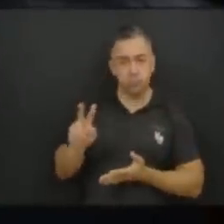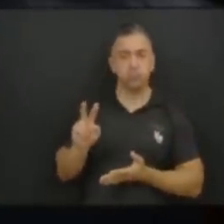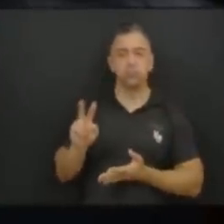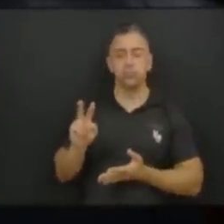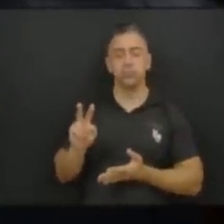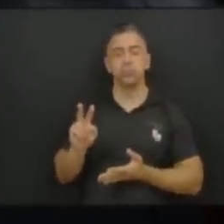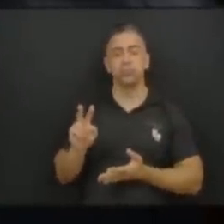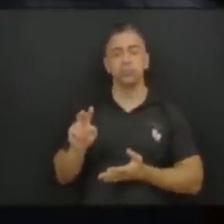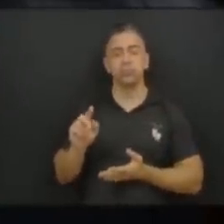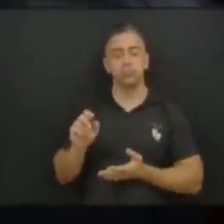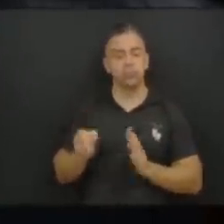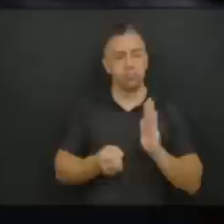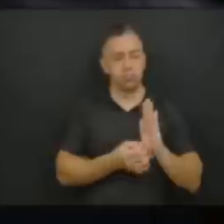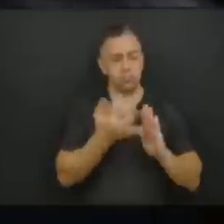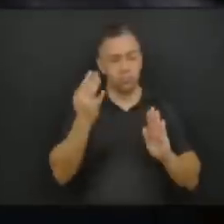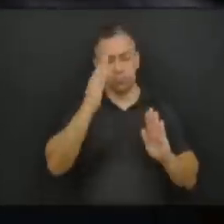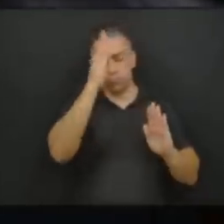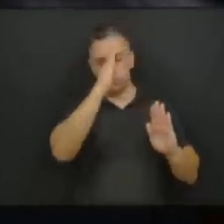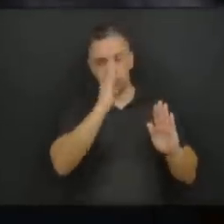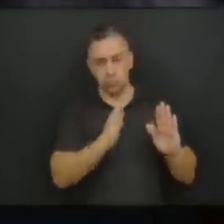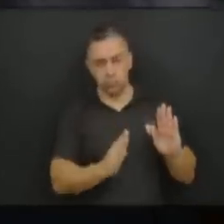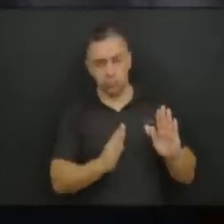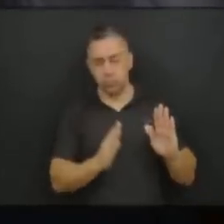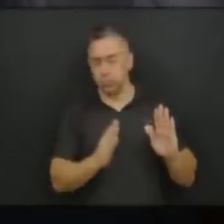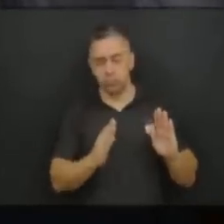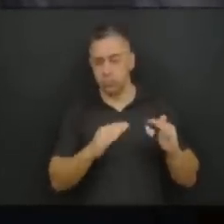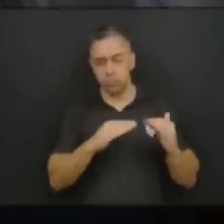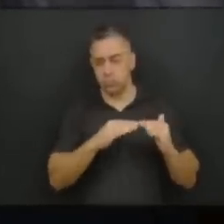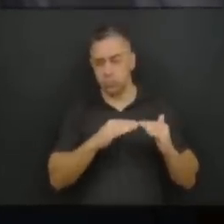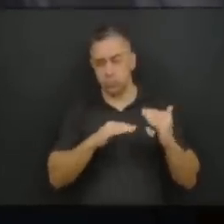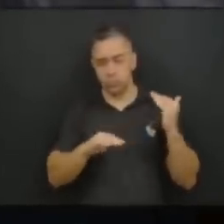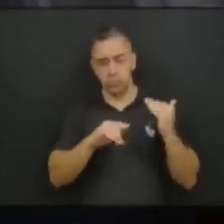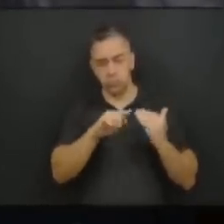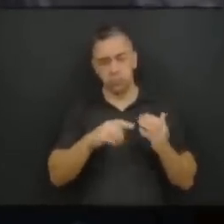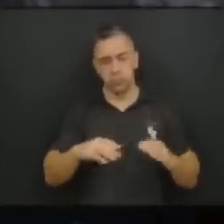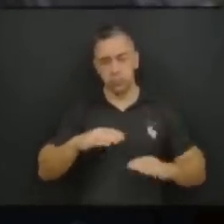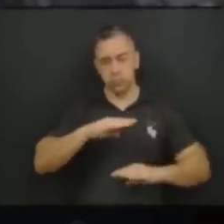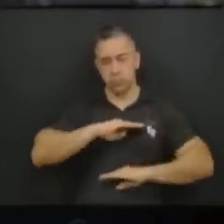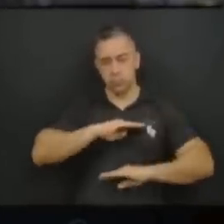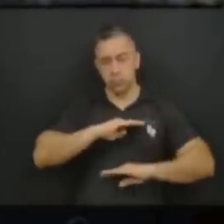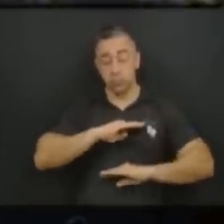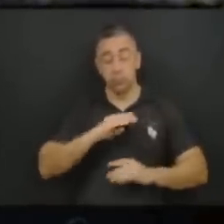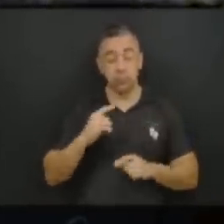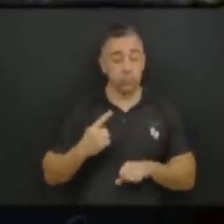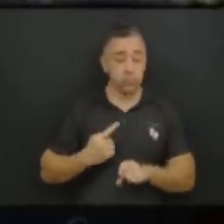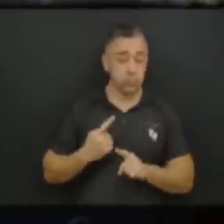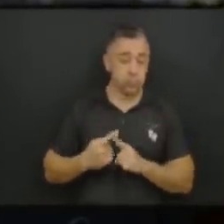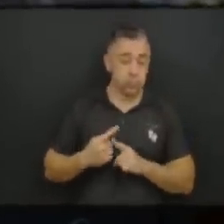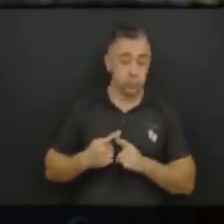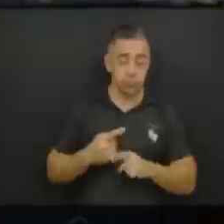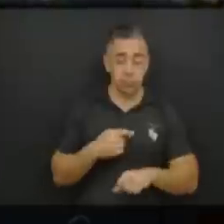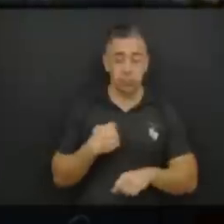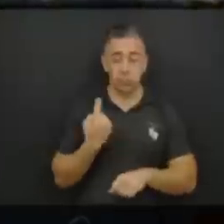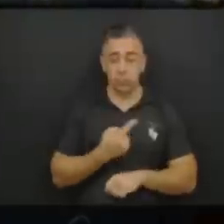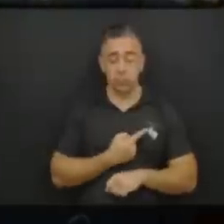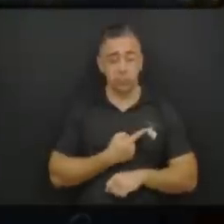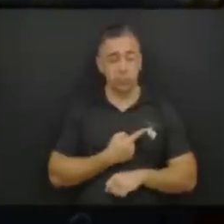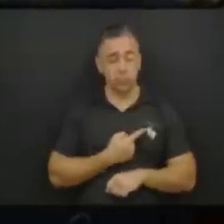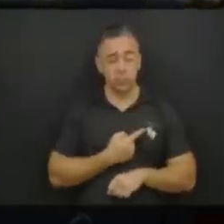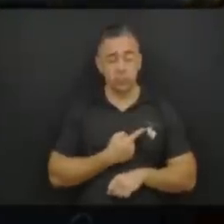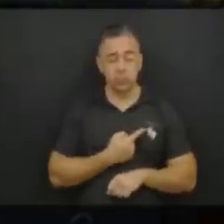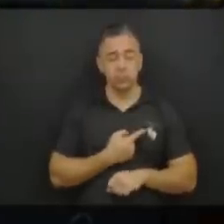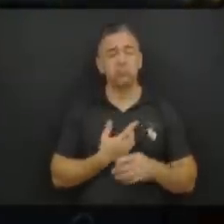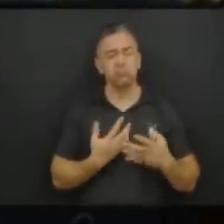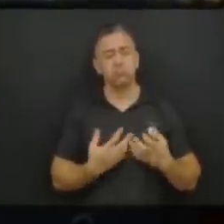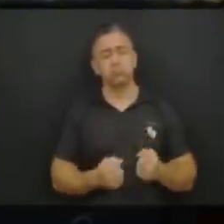muitos brasileiros e Paranaense que não se conformam com essa situação Porque a partir do momento que nós nos conformarmos